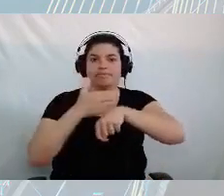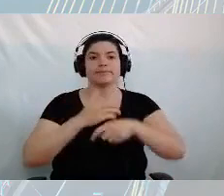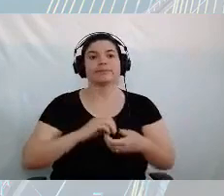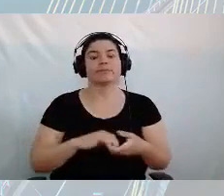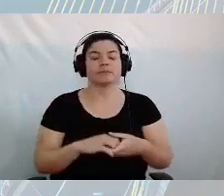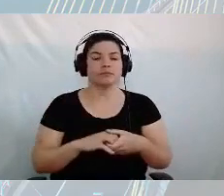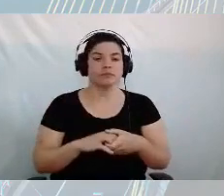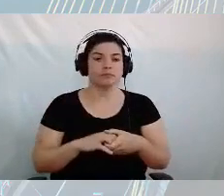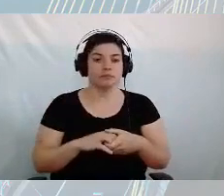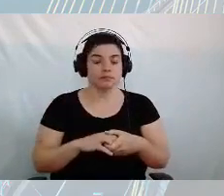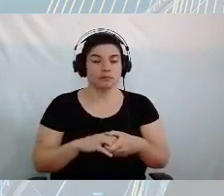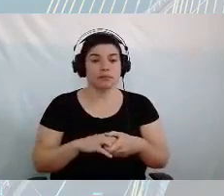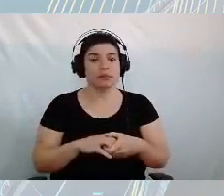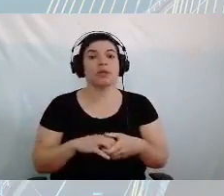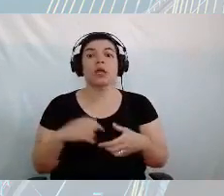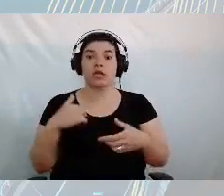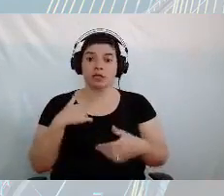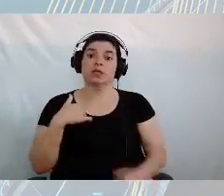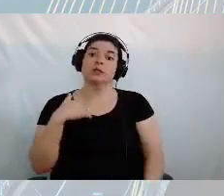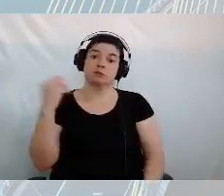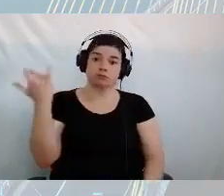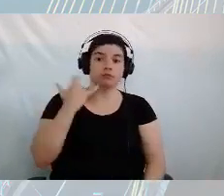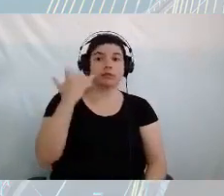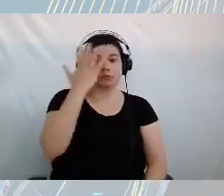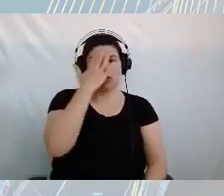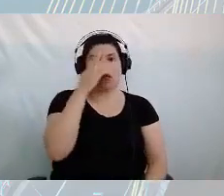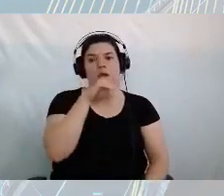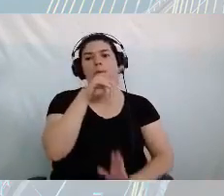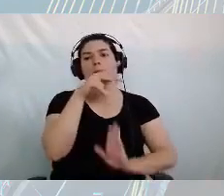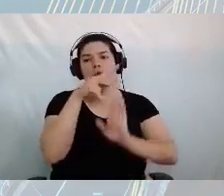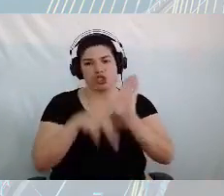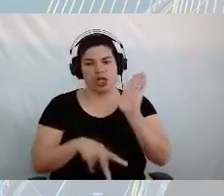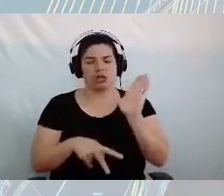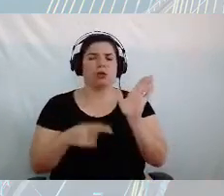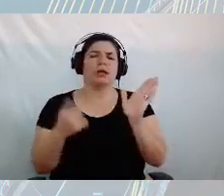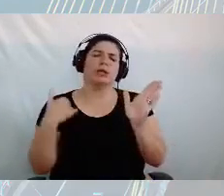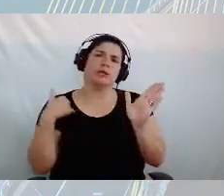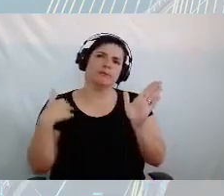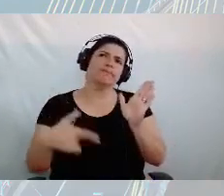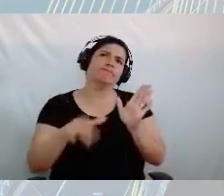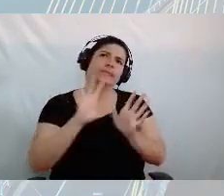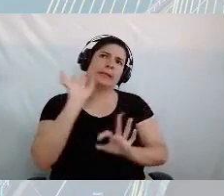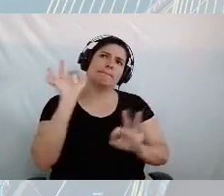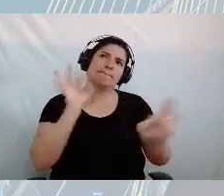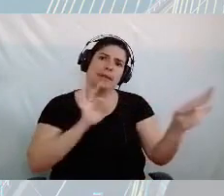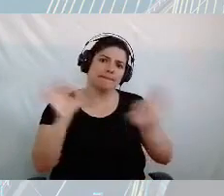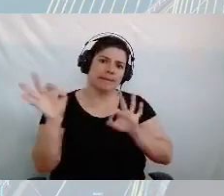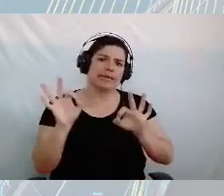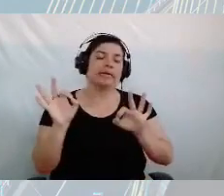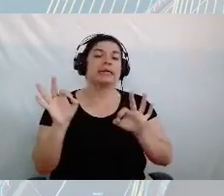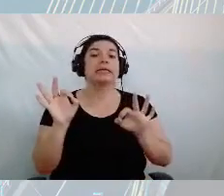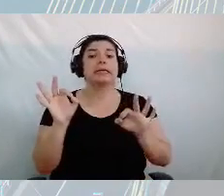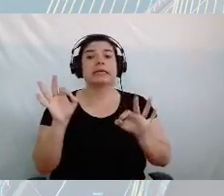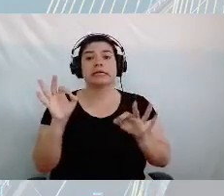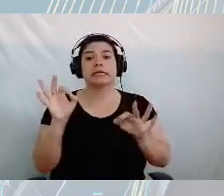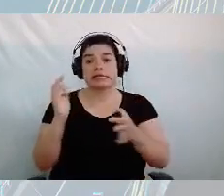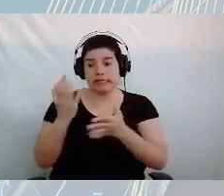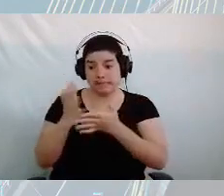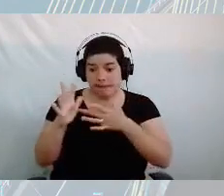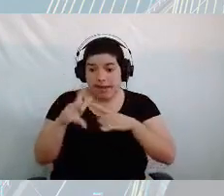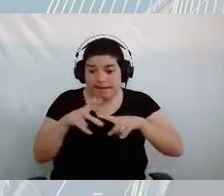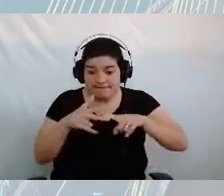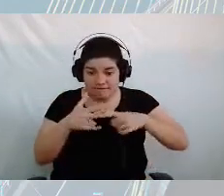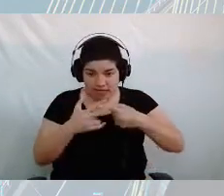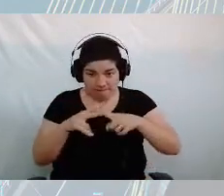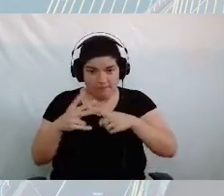Quando eu fiquei ciente desse projeto, eu logo me preparei, separei um toolkit de ferramentas, e aqui vale